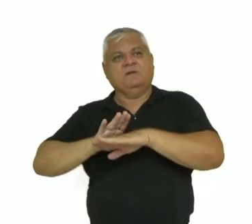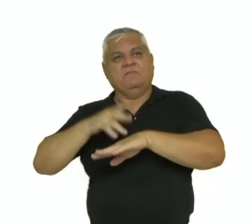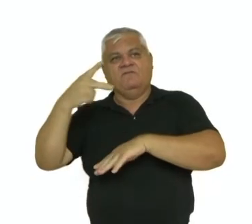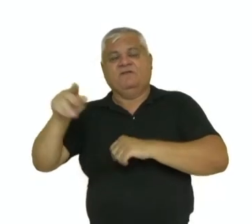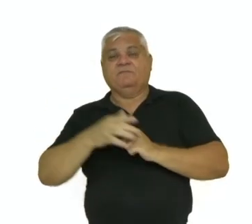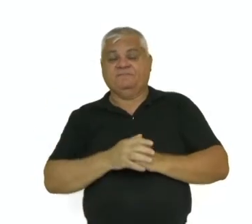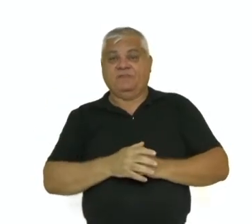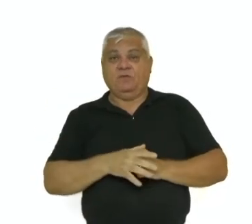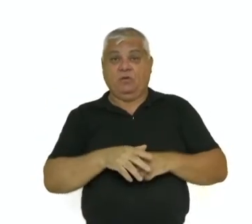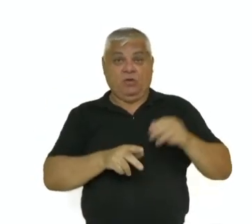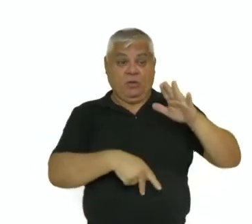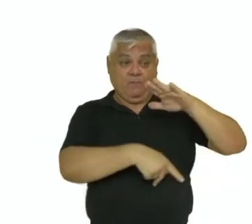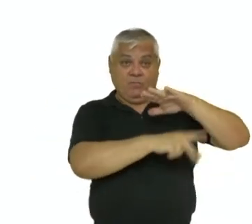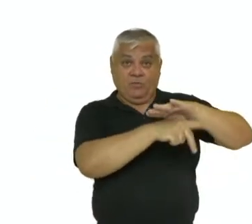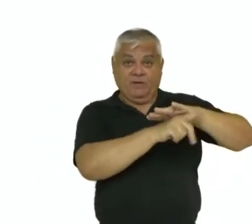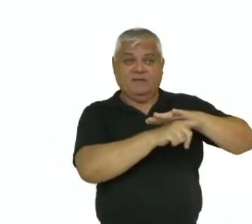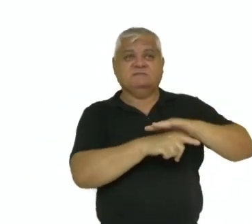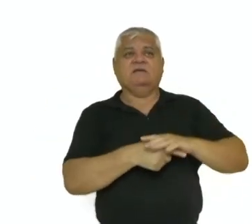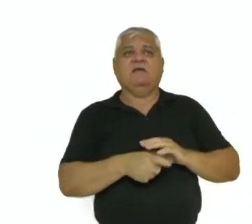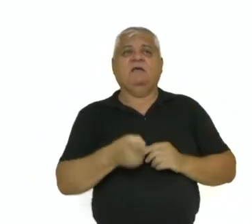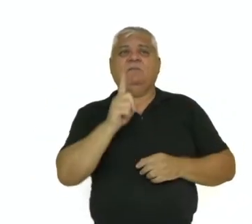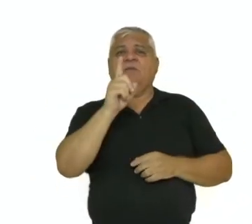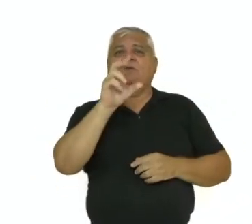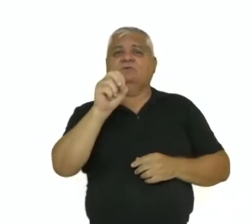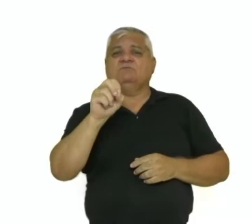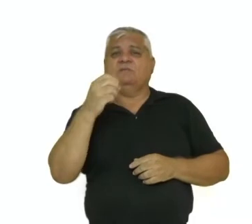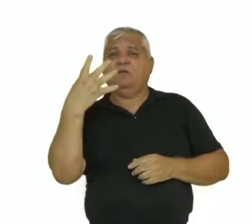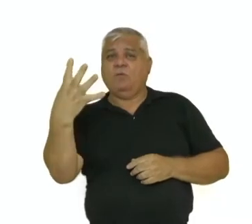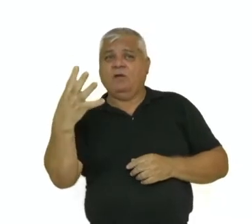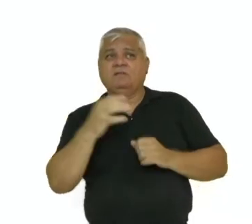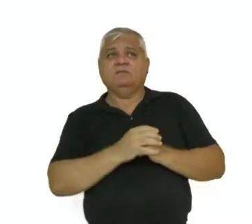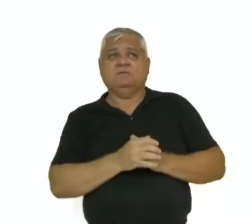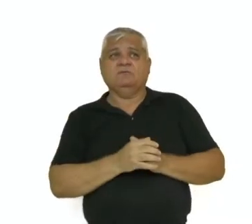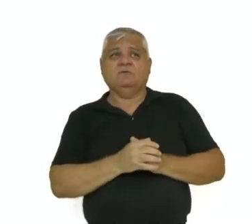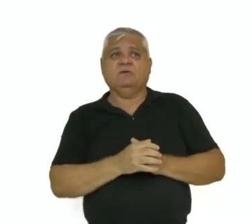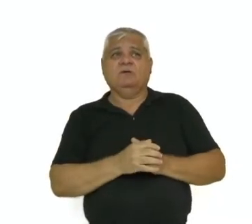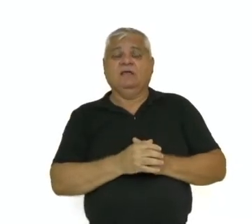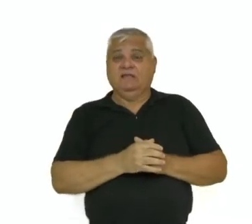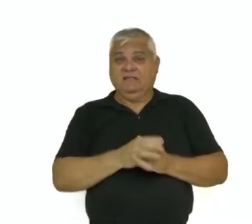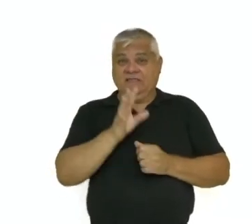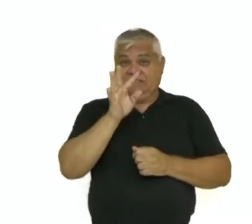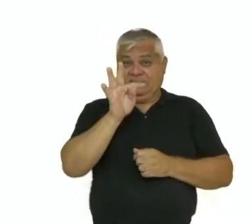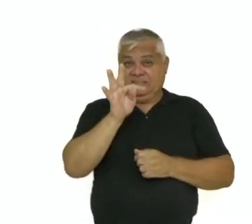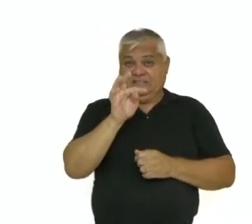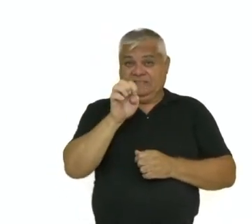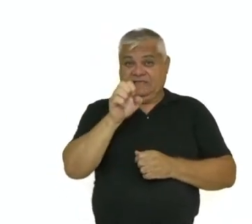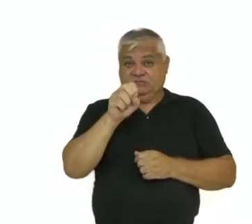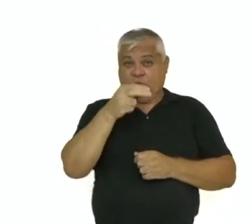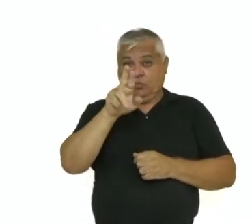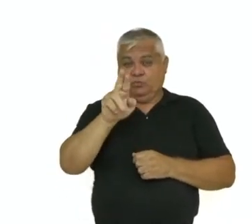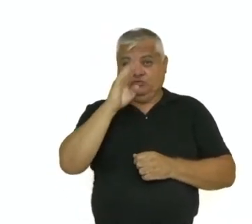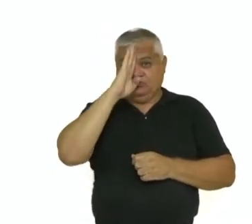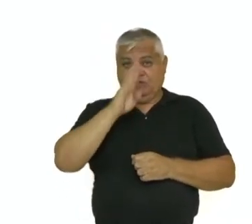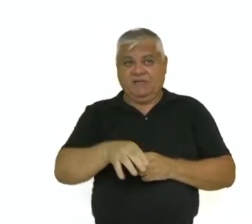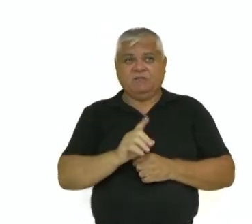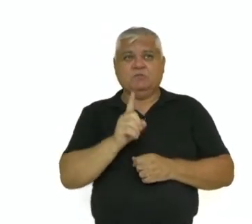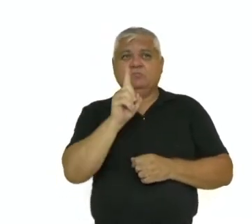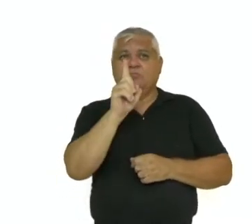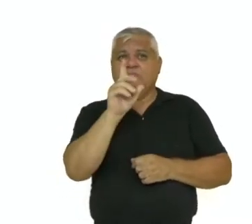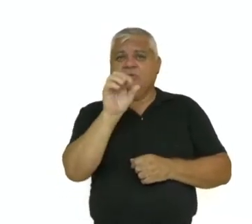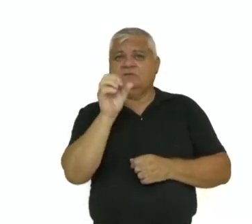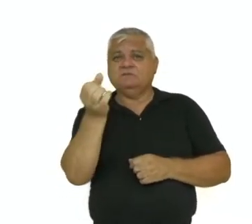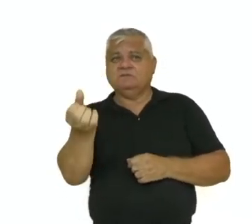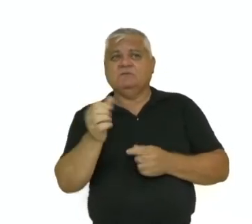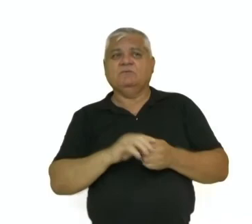melhor situação. Por exemplo, coloquei aqui umas situações, por exemplo, em relação ao Tesouro Direto. O que é Tesouro Direto? É aquele dinheiro que a gente